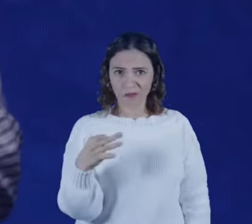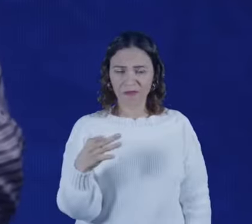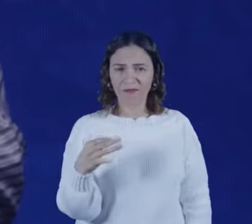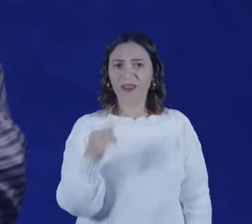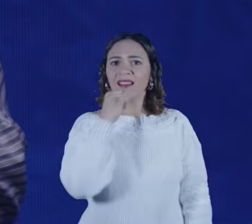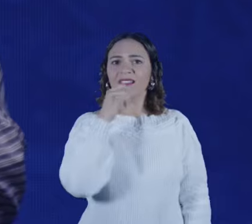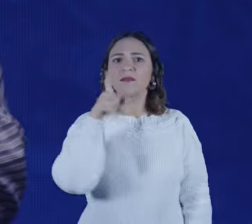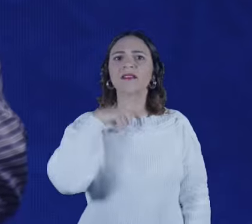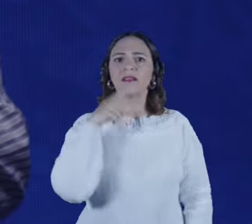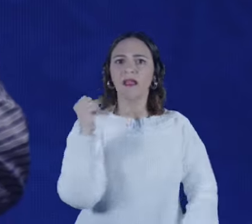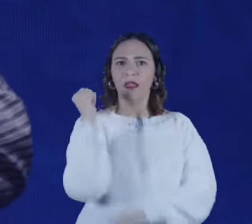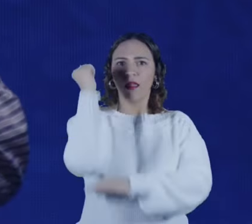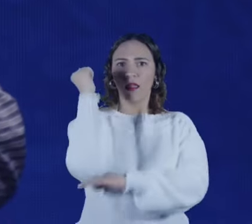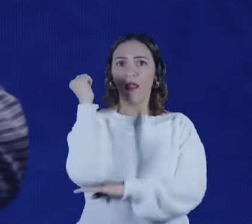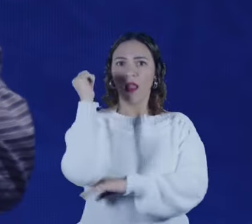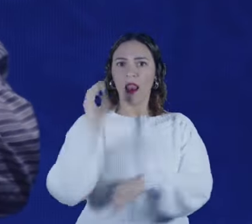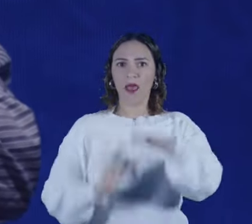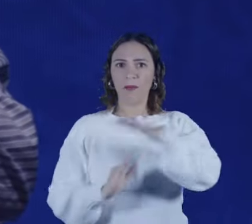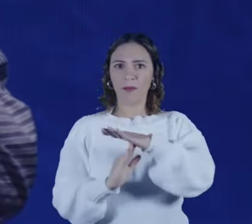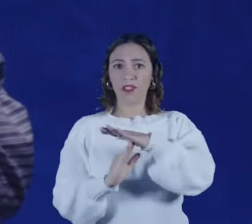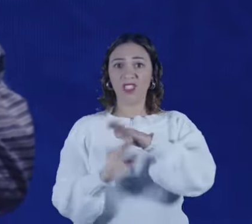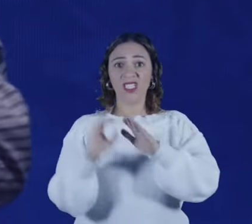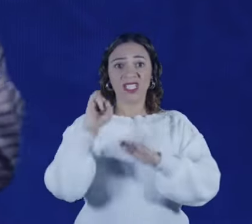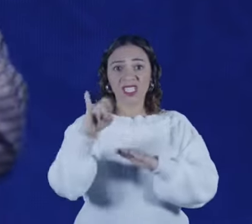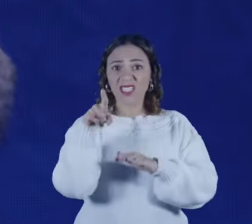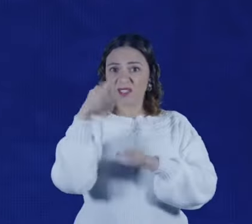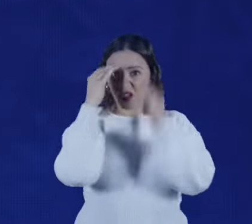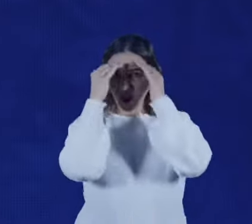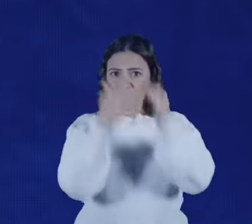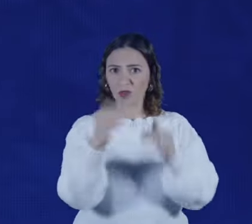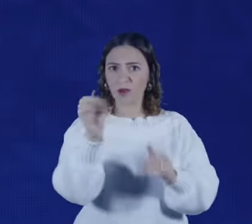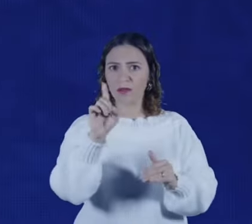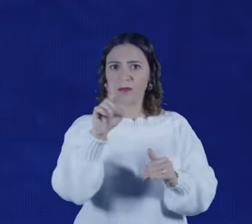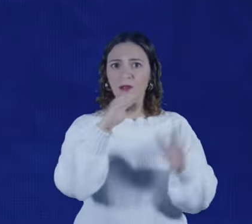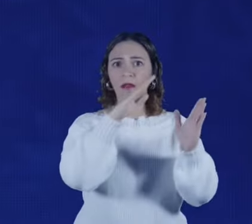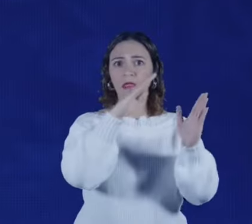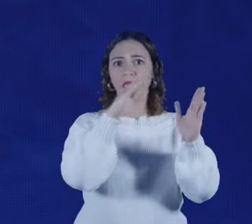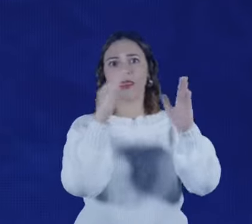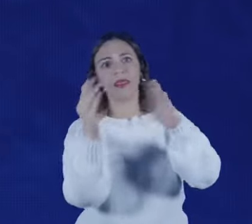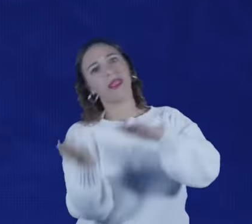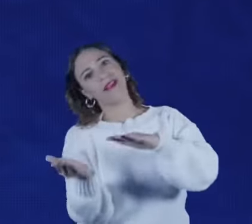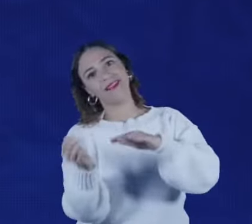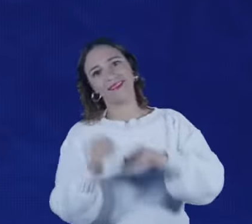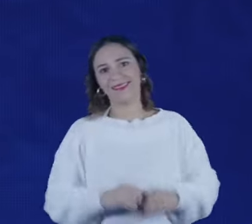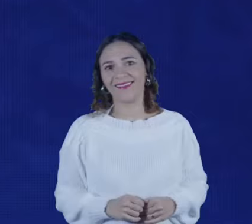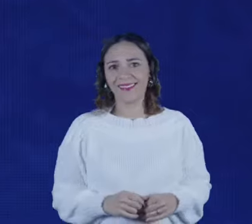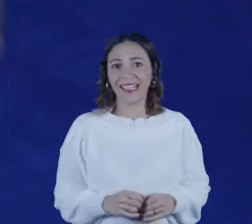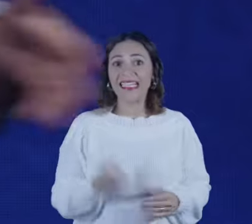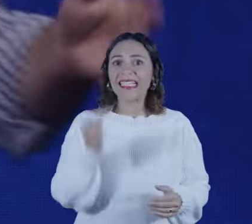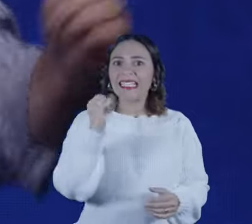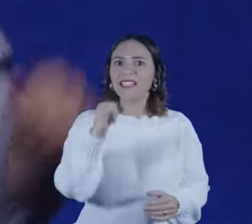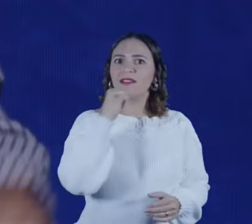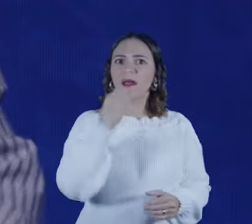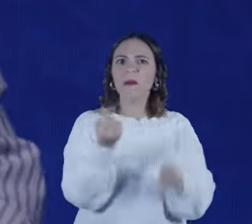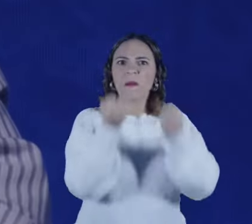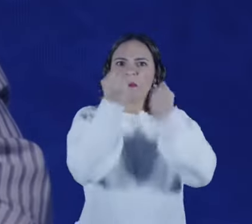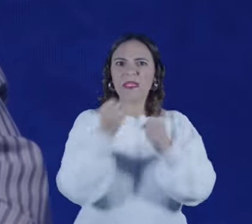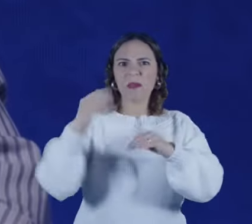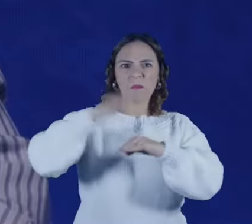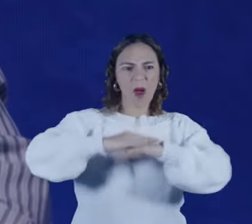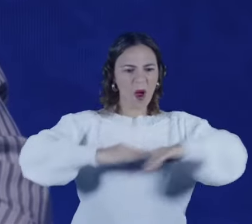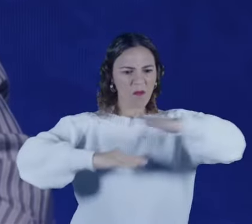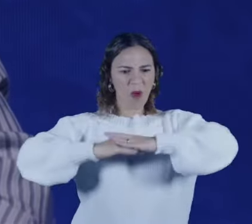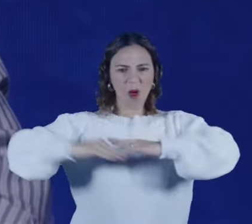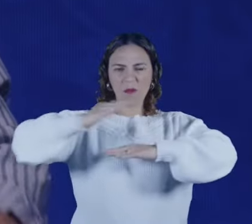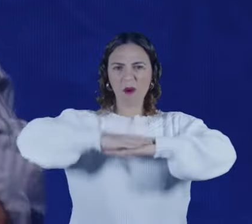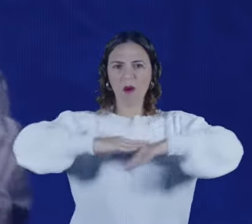for além da fundação, a parede vai cair. Se você colocar aquém da fundação, a parede vai